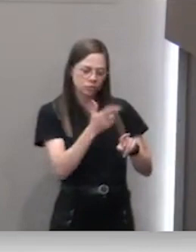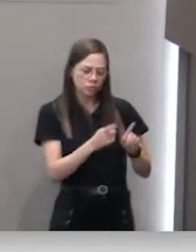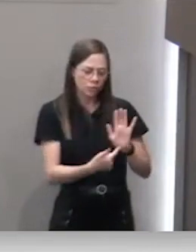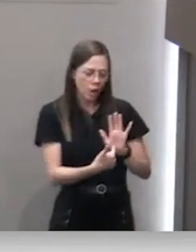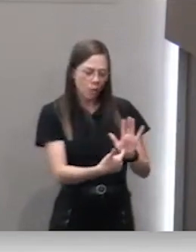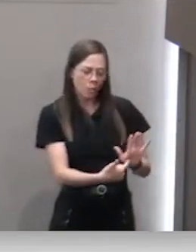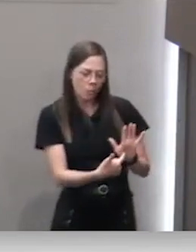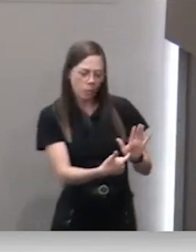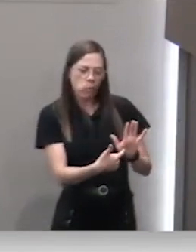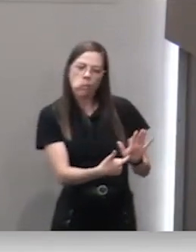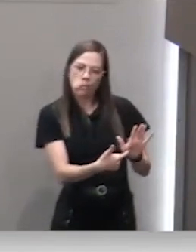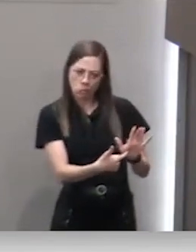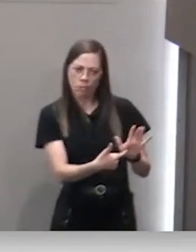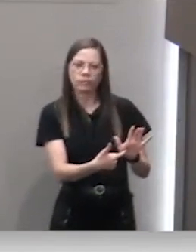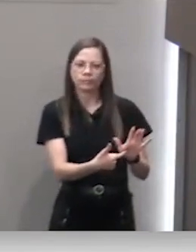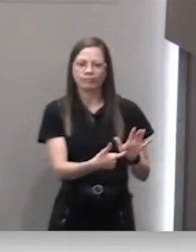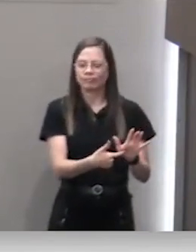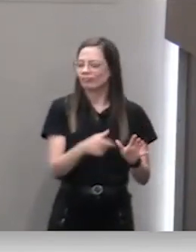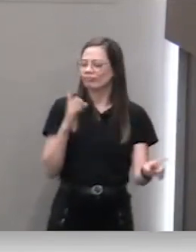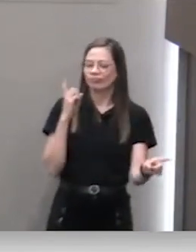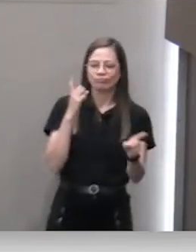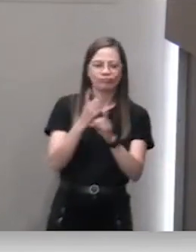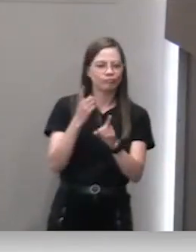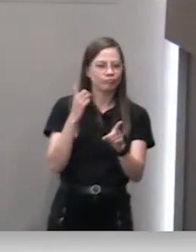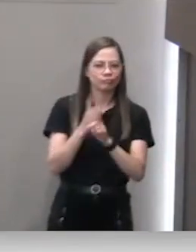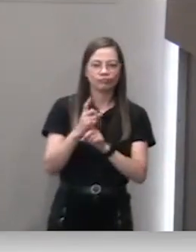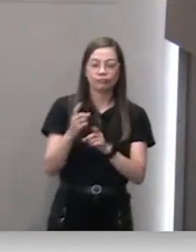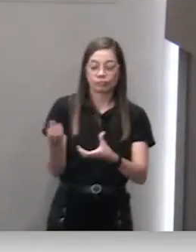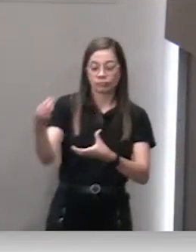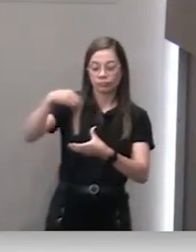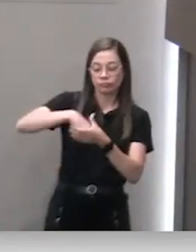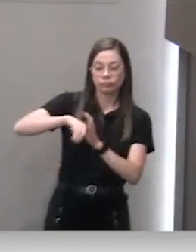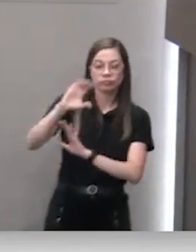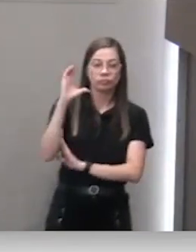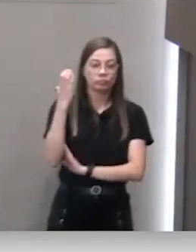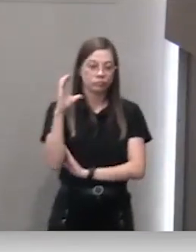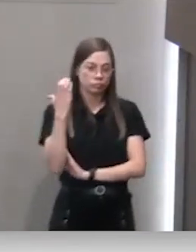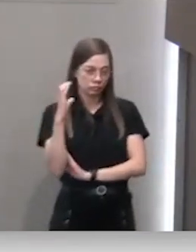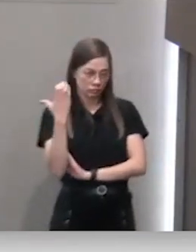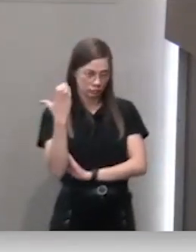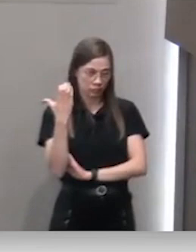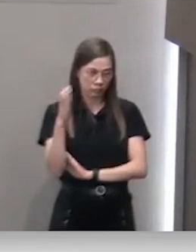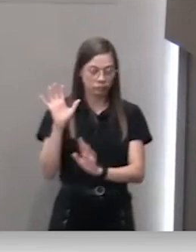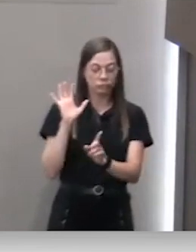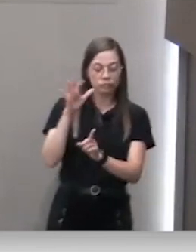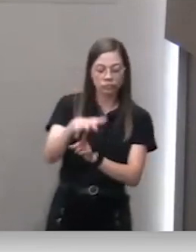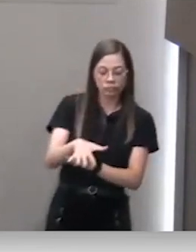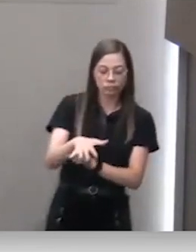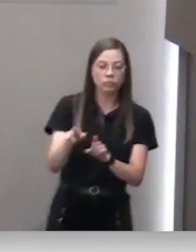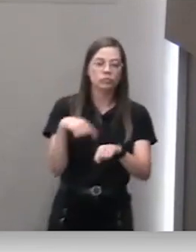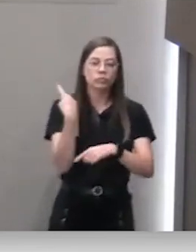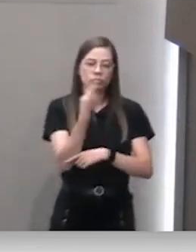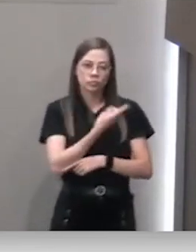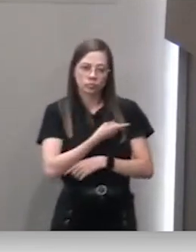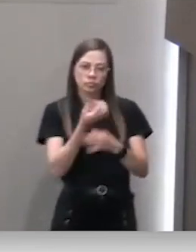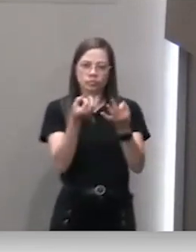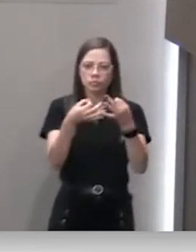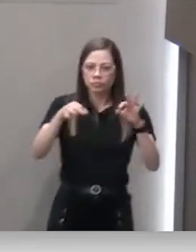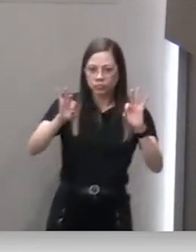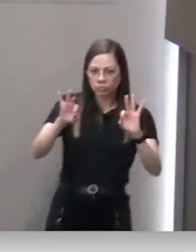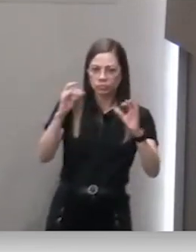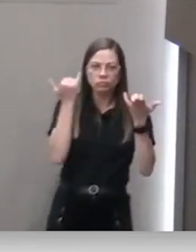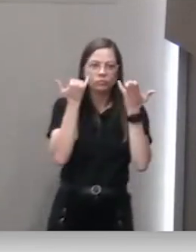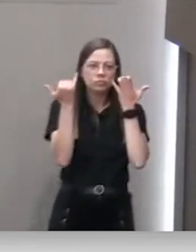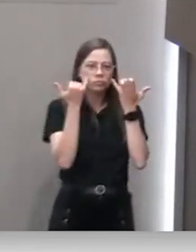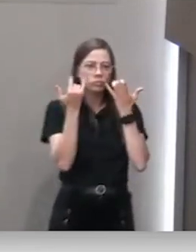teoria que não encontra respaldo na ciência. Contra isso, a gente quer simplesmente ser informado,